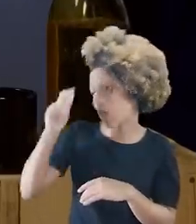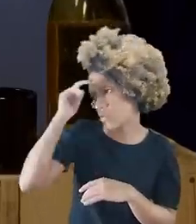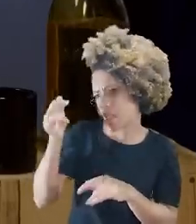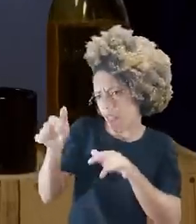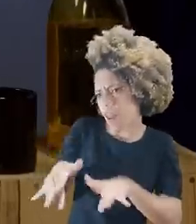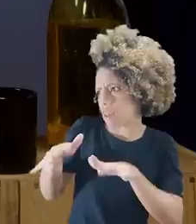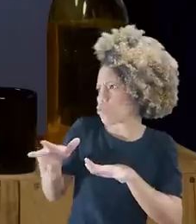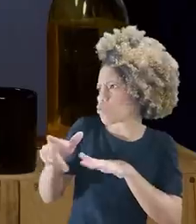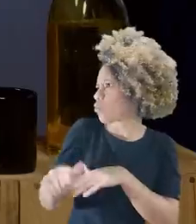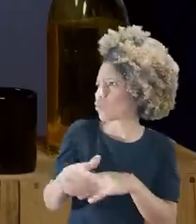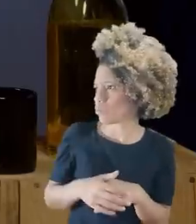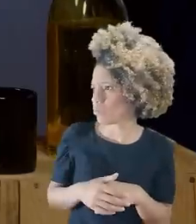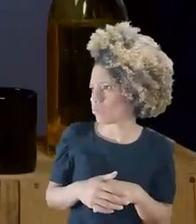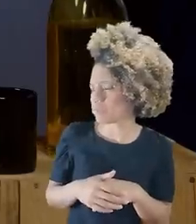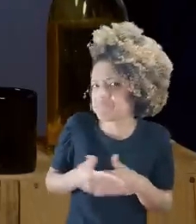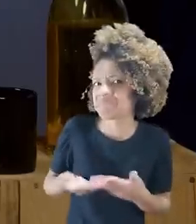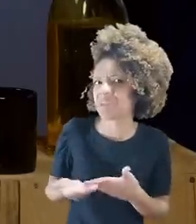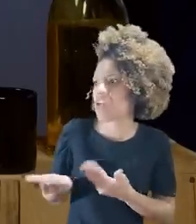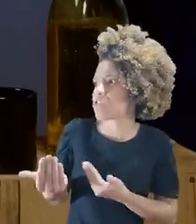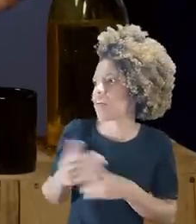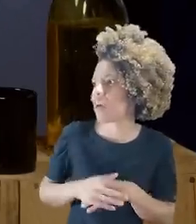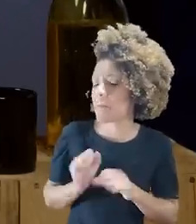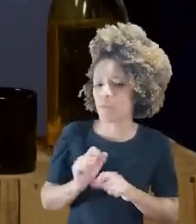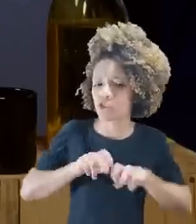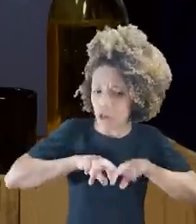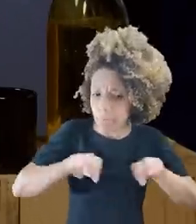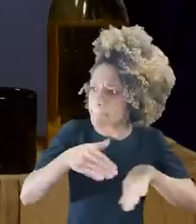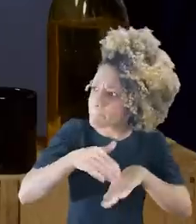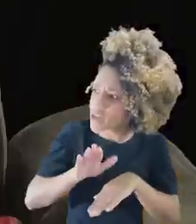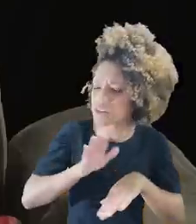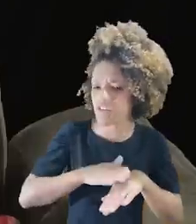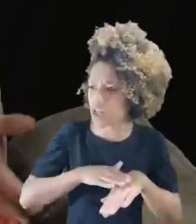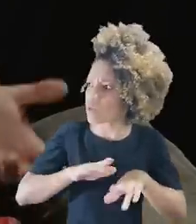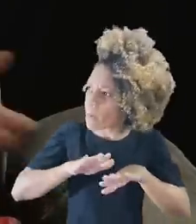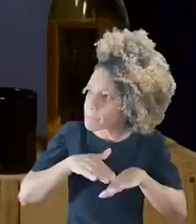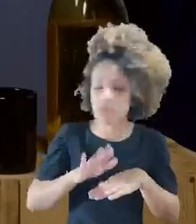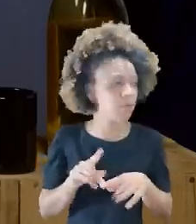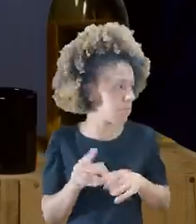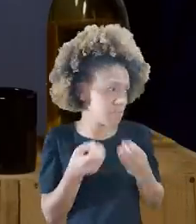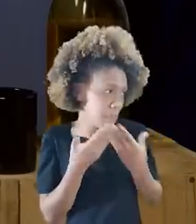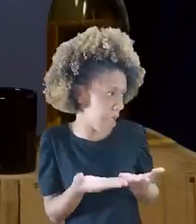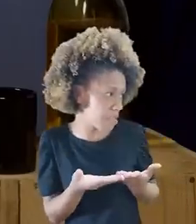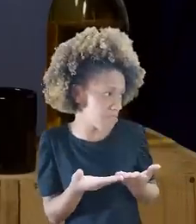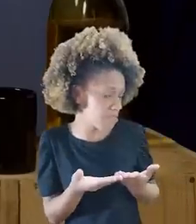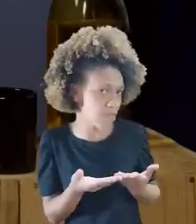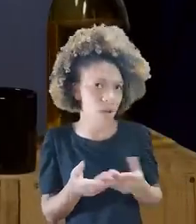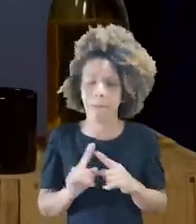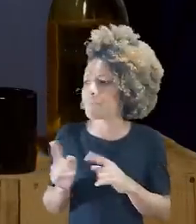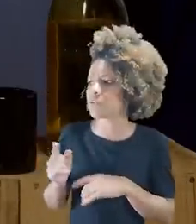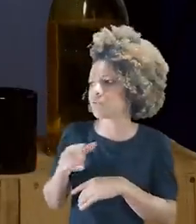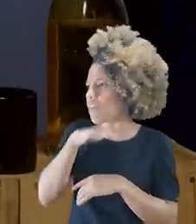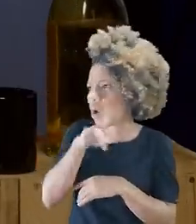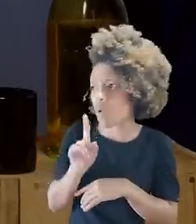largar tudo tão nova ainda podia ter explorado um pouco mais podia ter feito mais caixa né Não então mas não tava tão mal